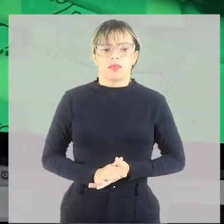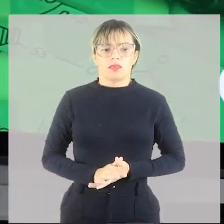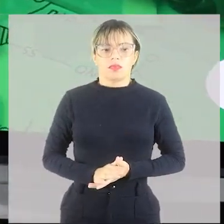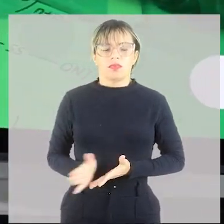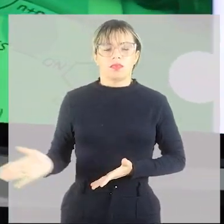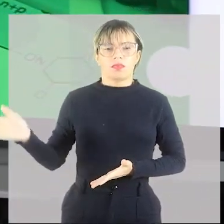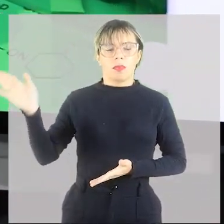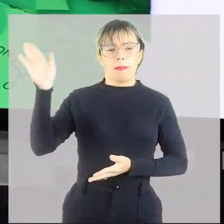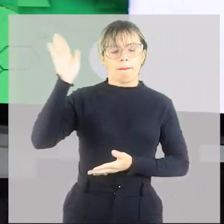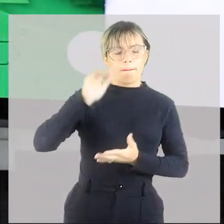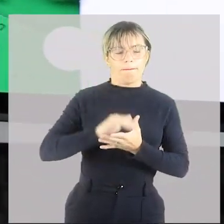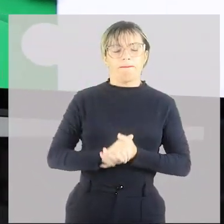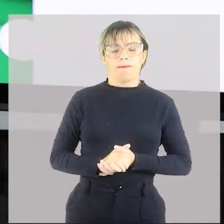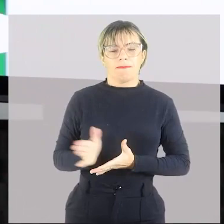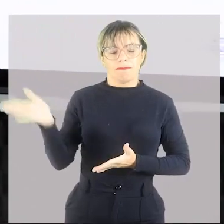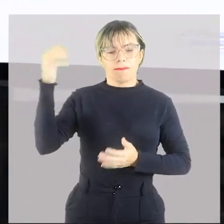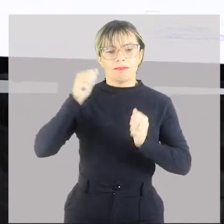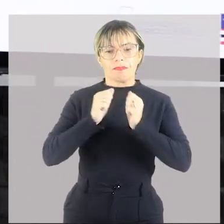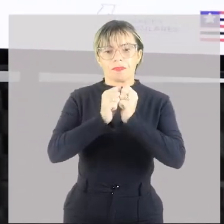Vamos fazer questão.